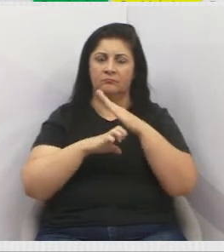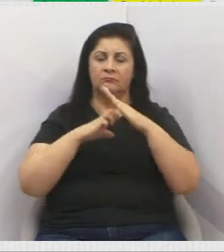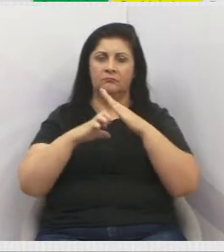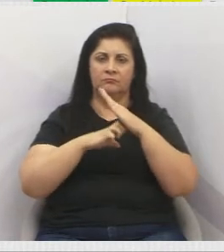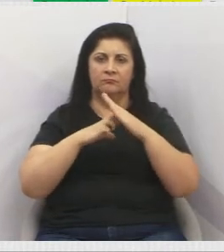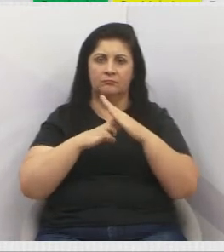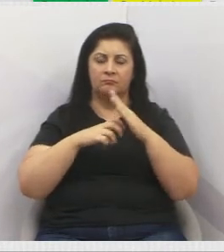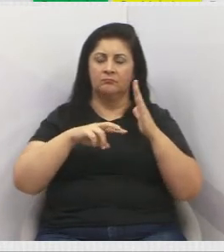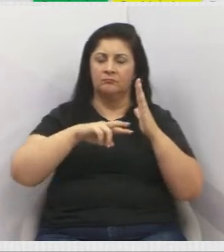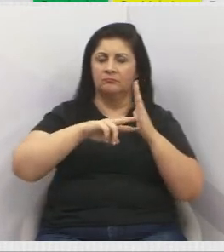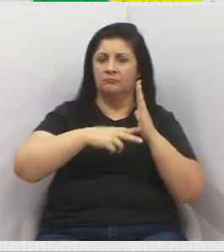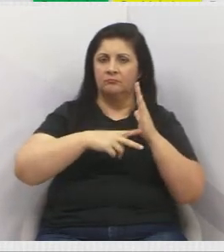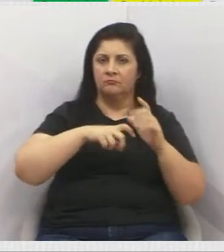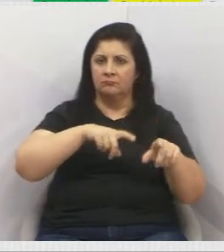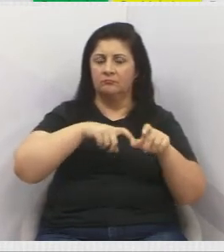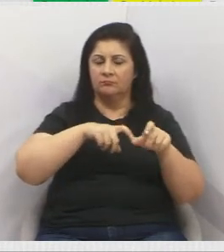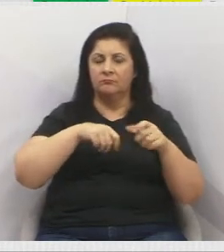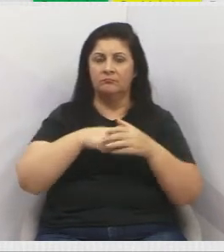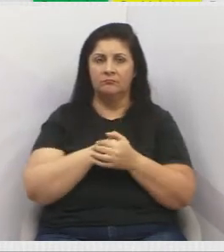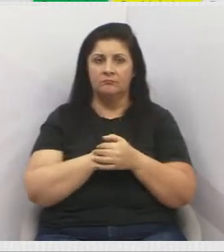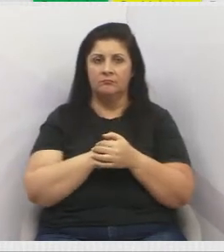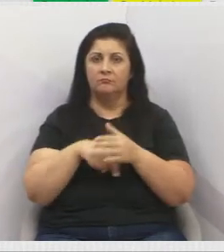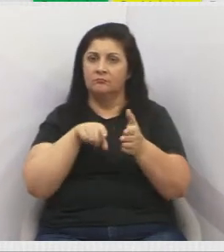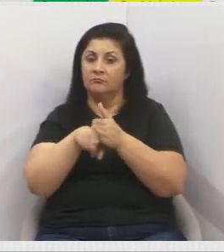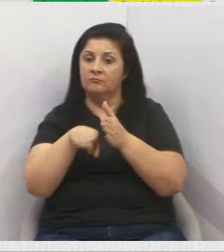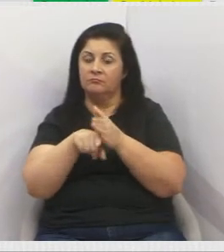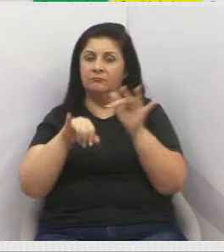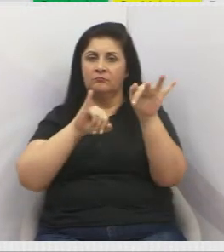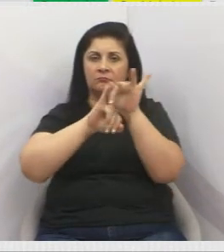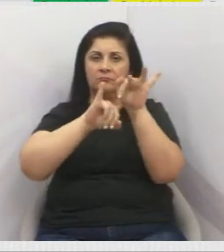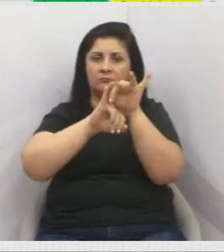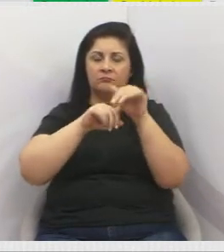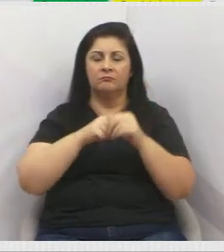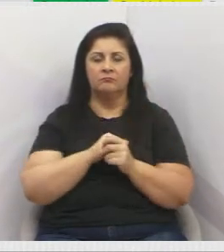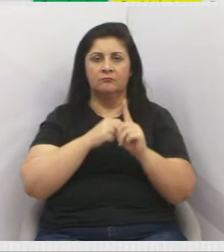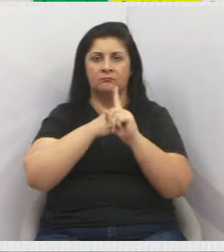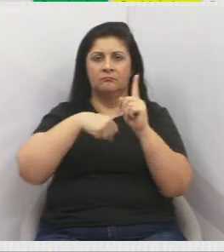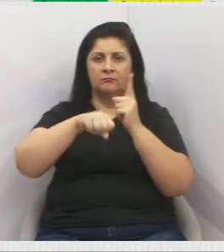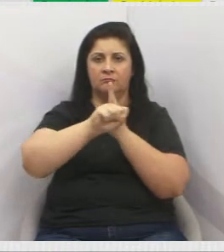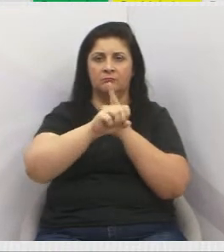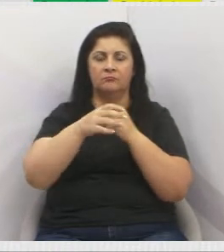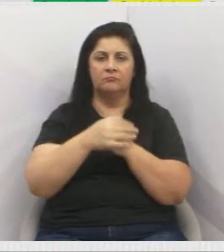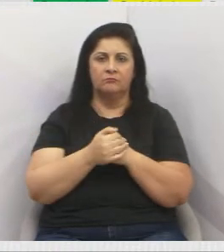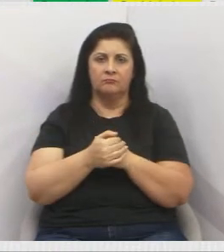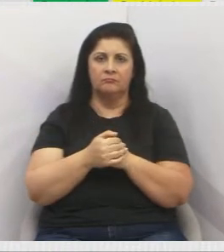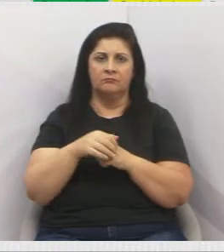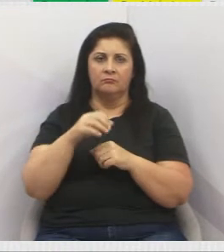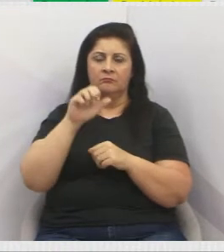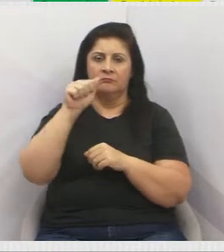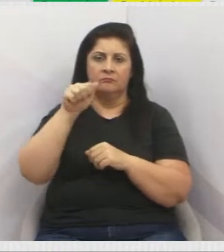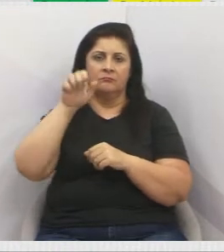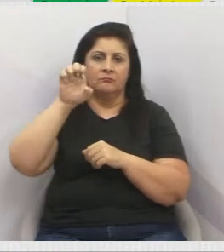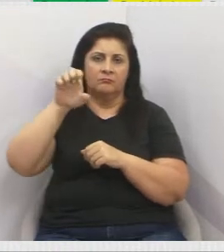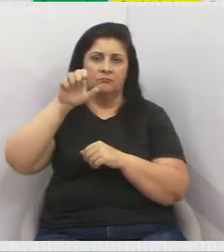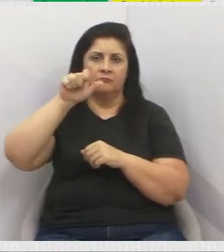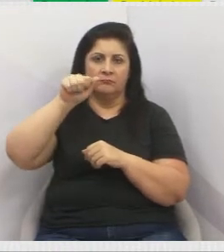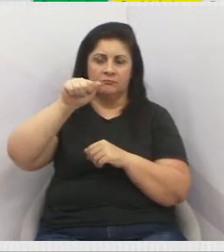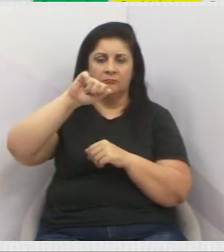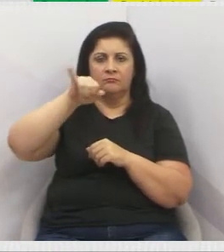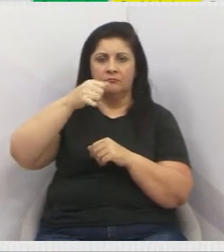Sindicato Rural, entidades acadêmicas, Instituto Federal e Organização da Sociedade Civil, Associação dos Engenheiros e Arquitetos.